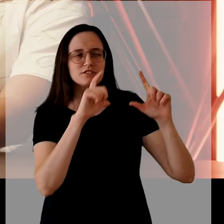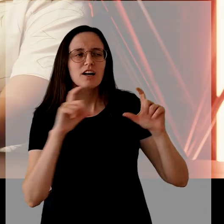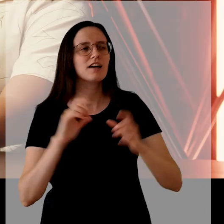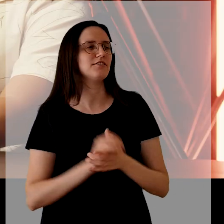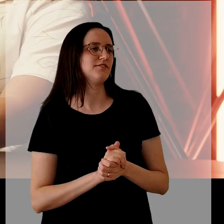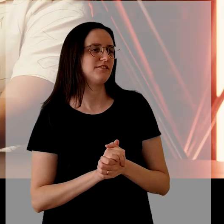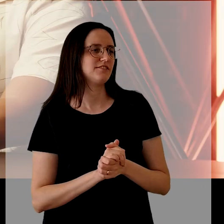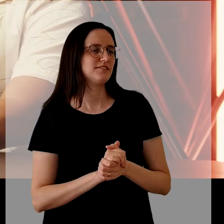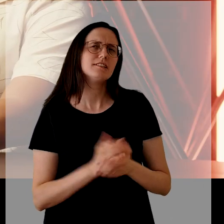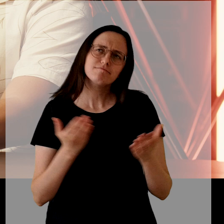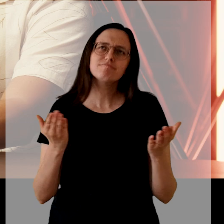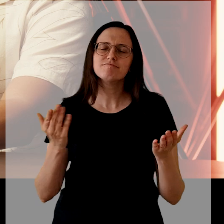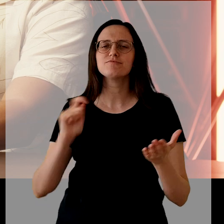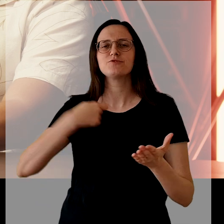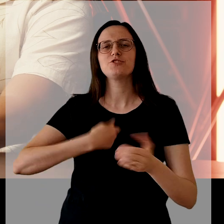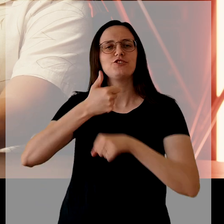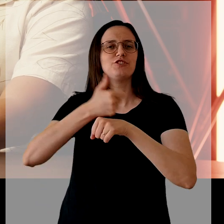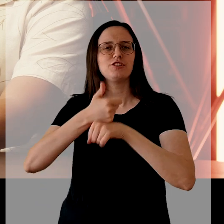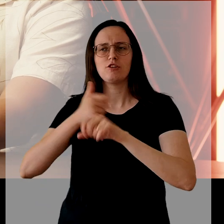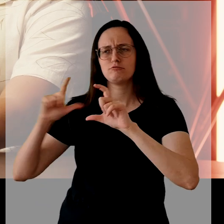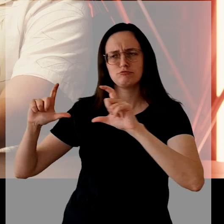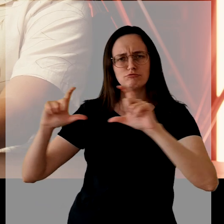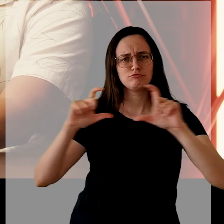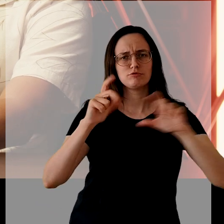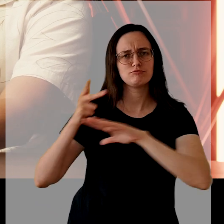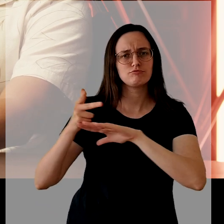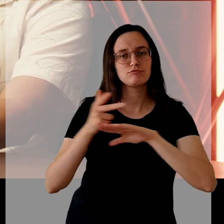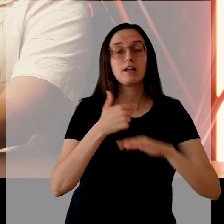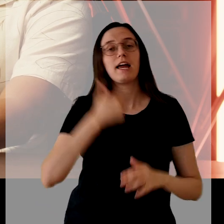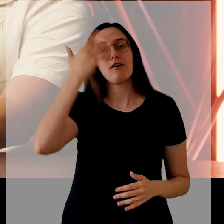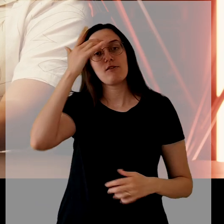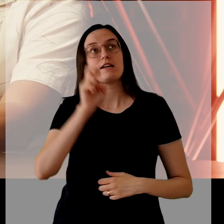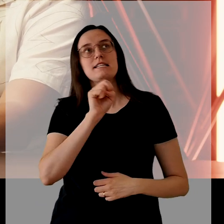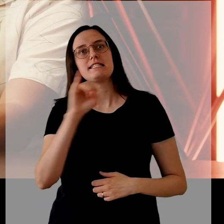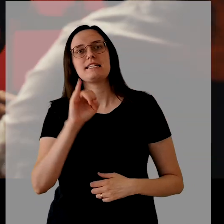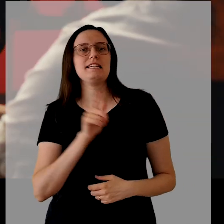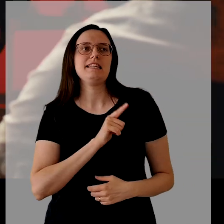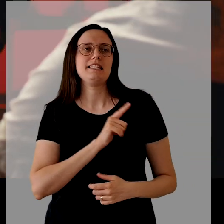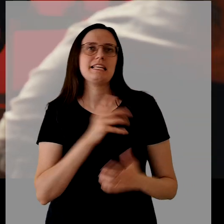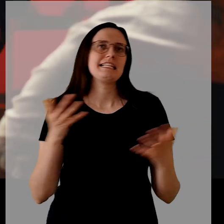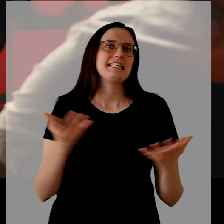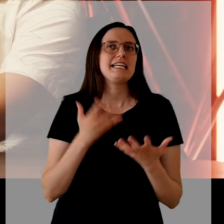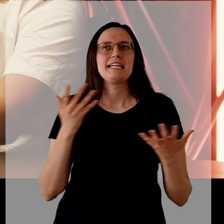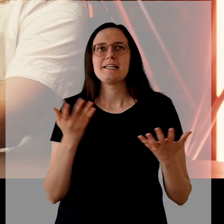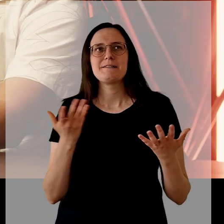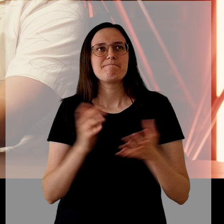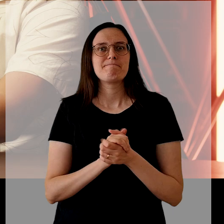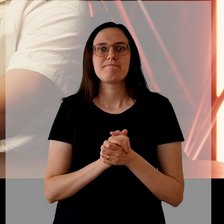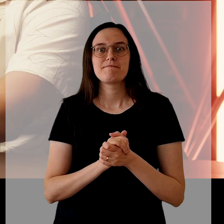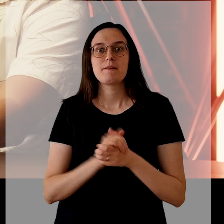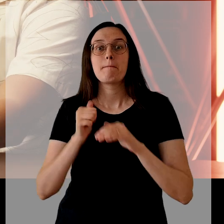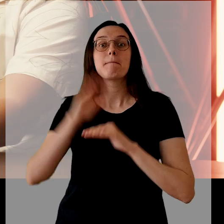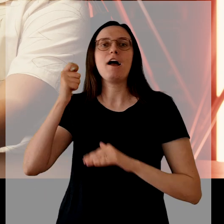Fotógrafo. Eu sou diretor de fotografia, né? Eu não sei se tem algo muito